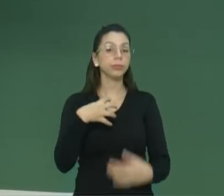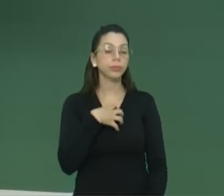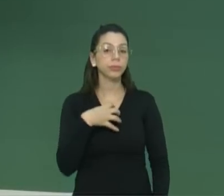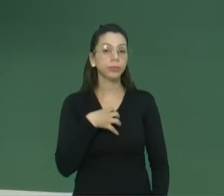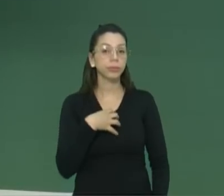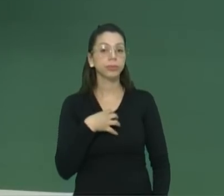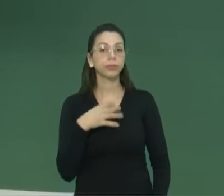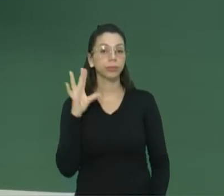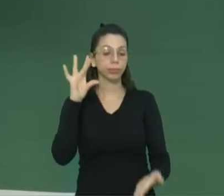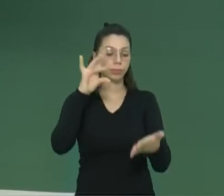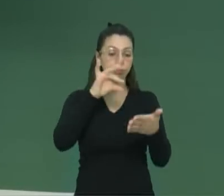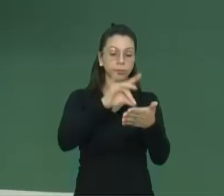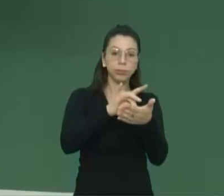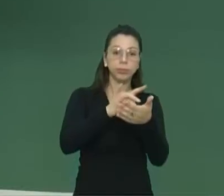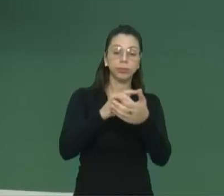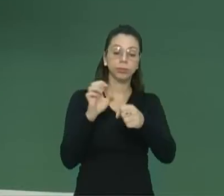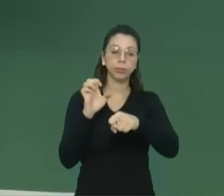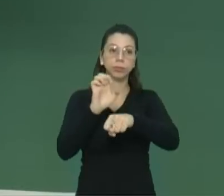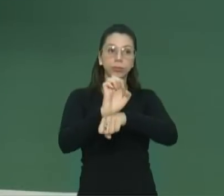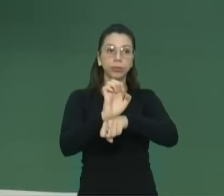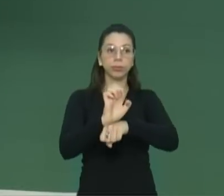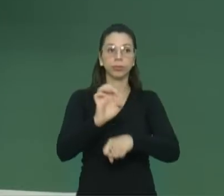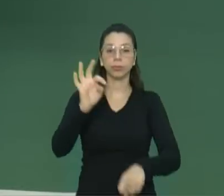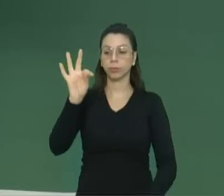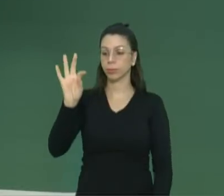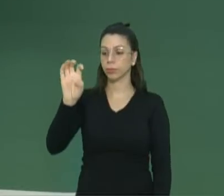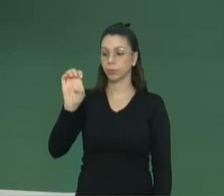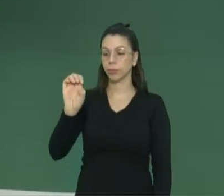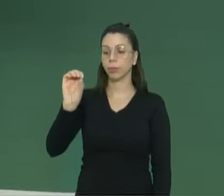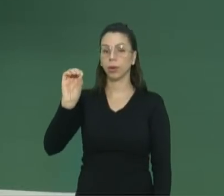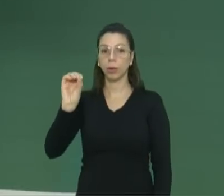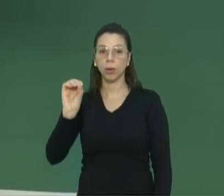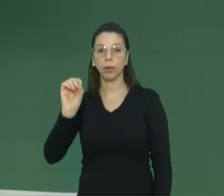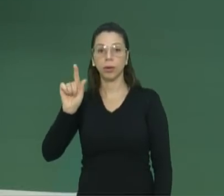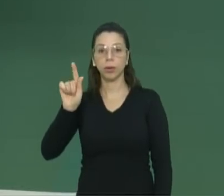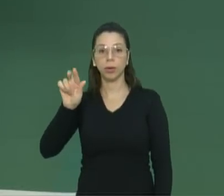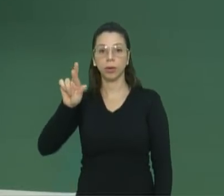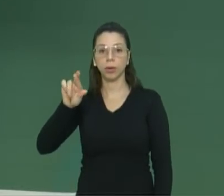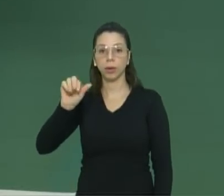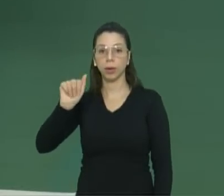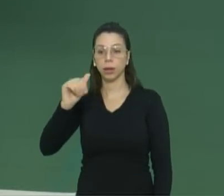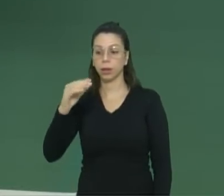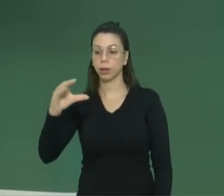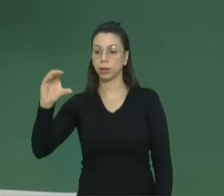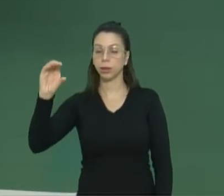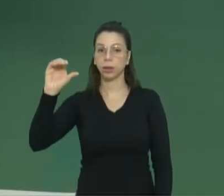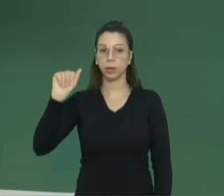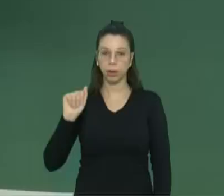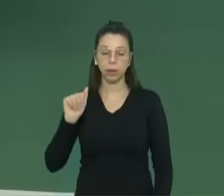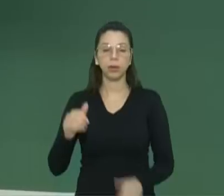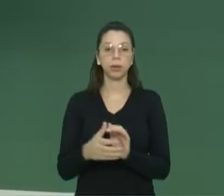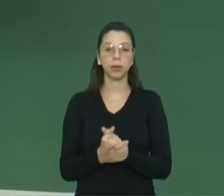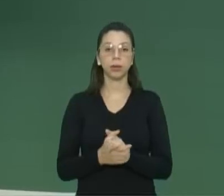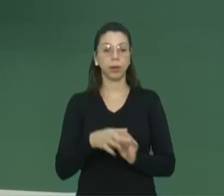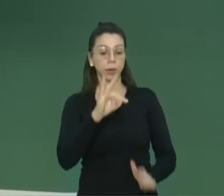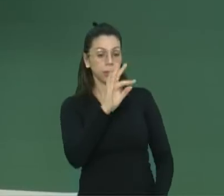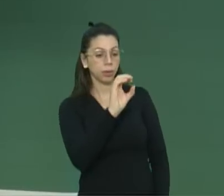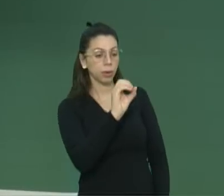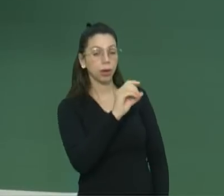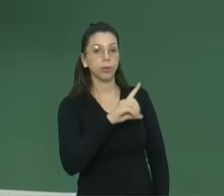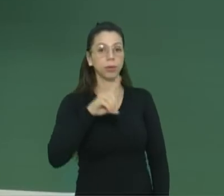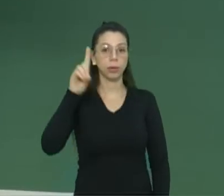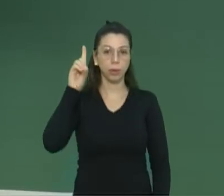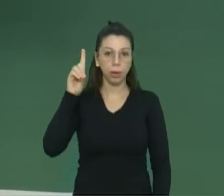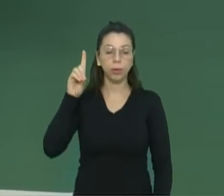legitimidade são os estados teocráticos. Theos, Deus, cracia, governo. Então, um governo que se